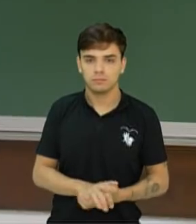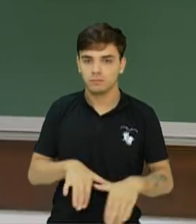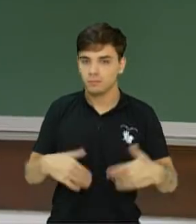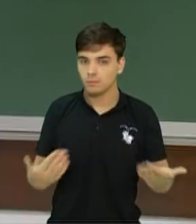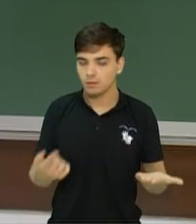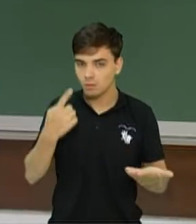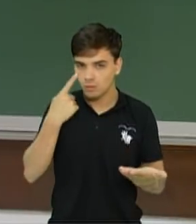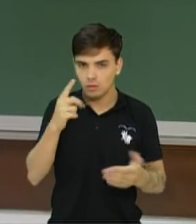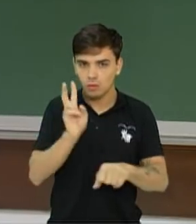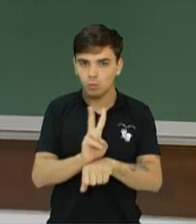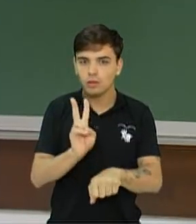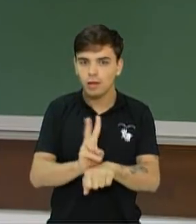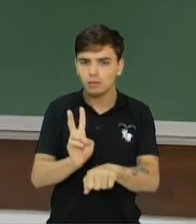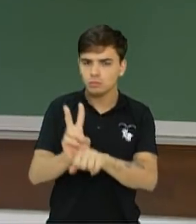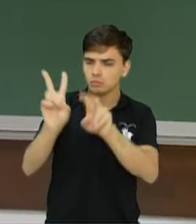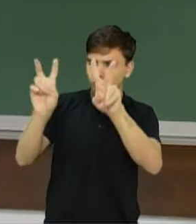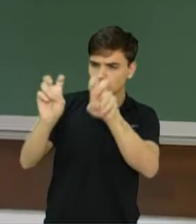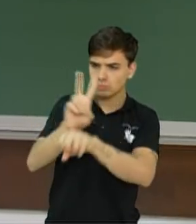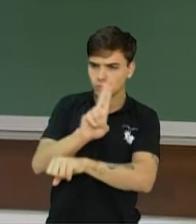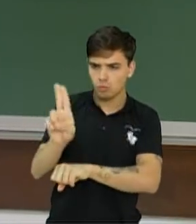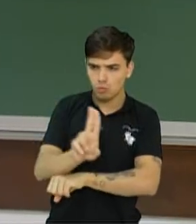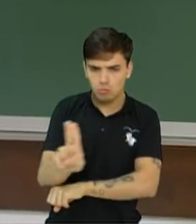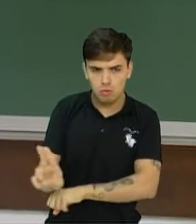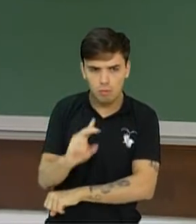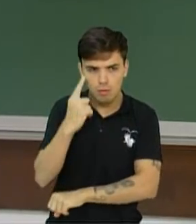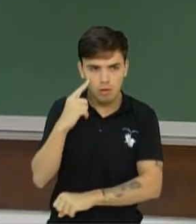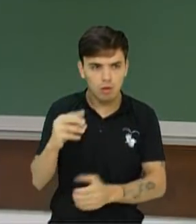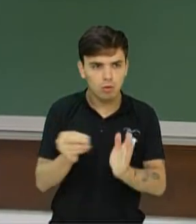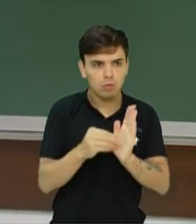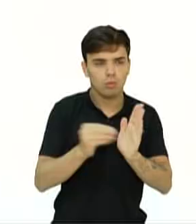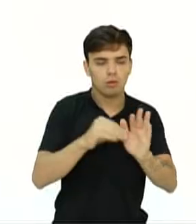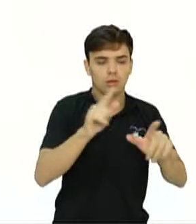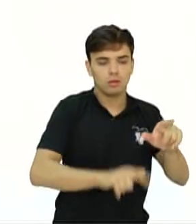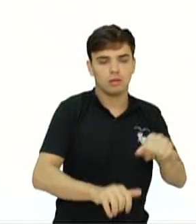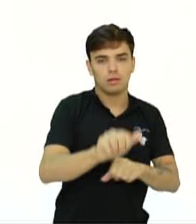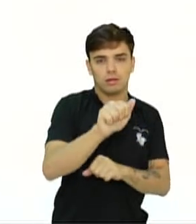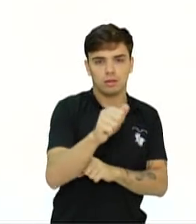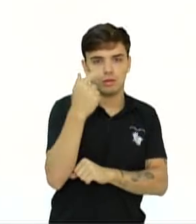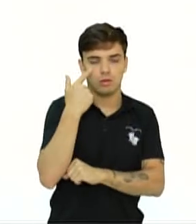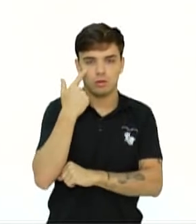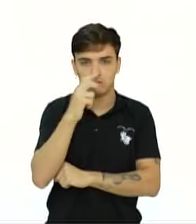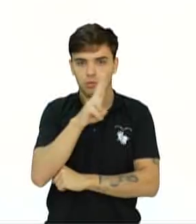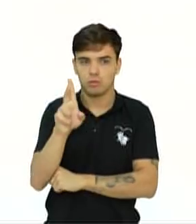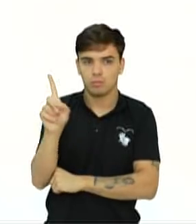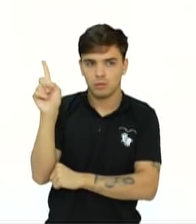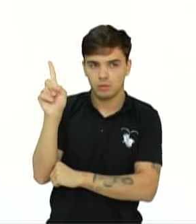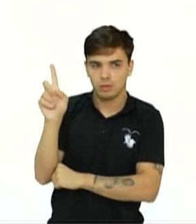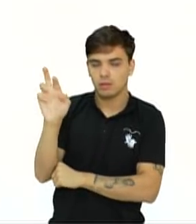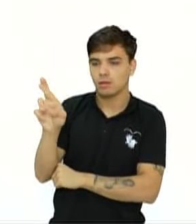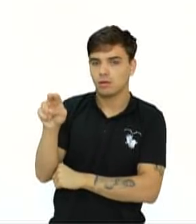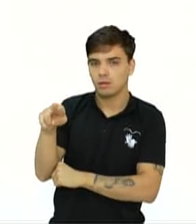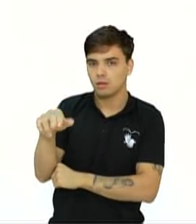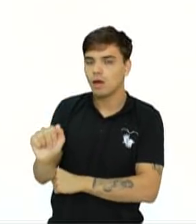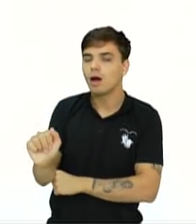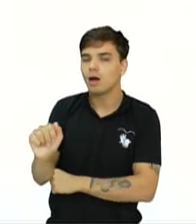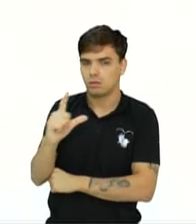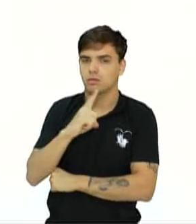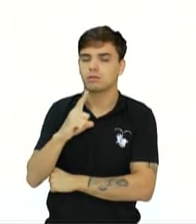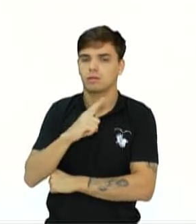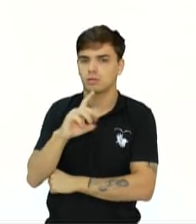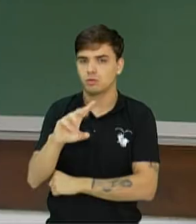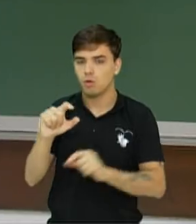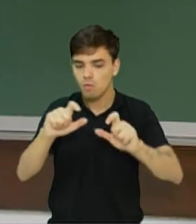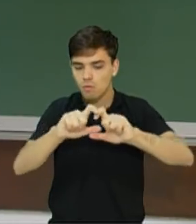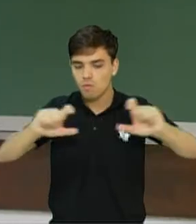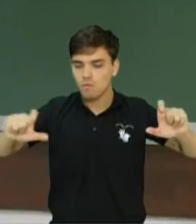Ó, pessoal, cuidado com os termos, hein? Olha, quem colocou a alternativa A, ácido ribonucleico ou RNA, acertou, é aquela que tem uma fita